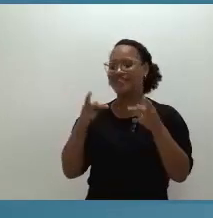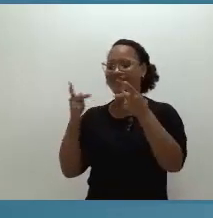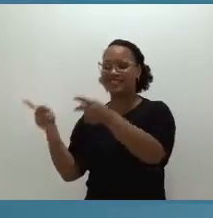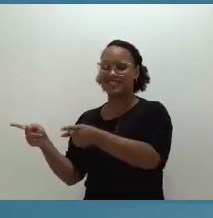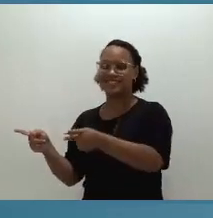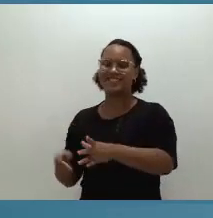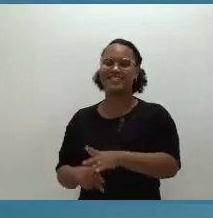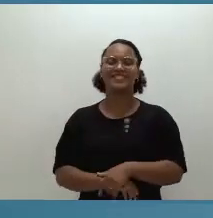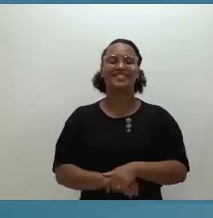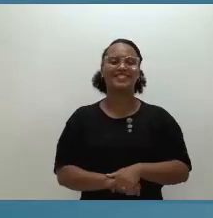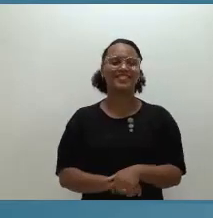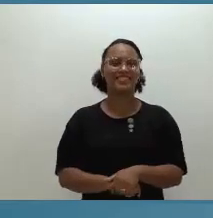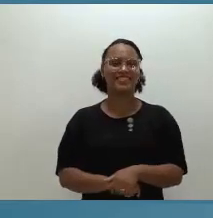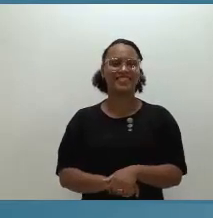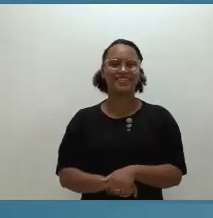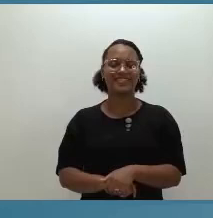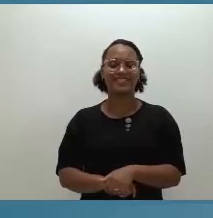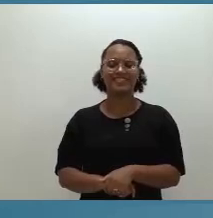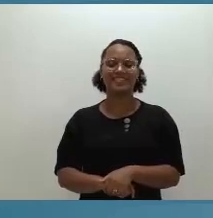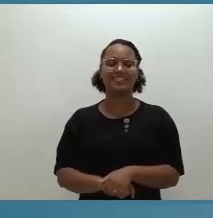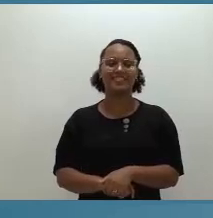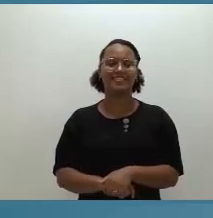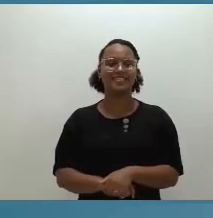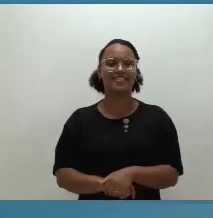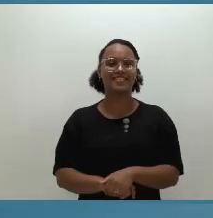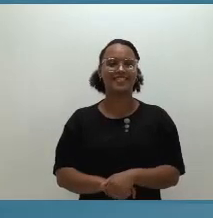E, quando Vossa Excelência estava prestes a